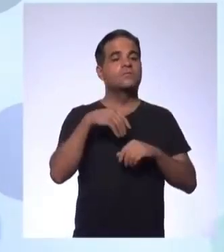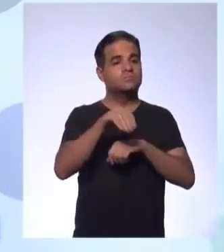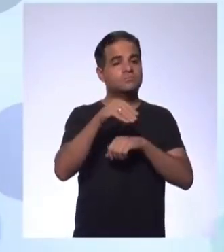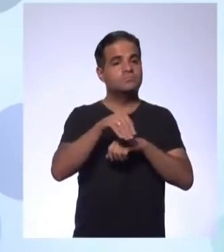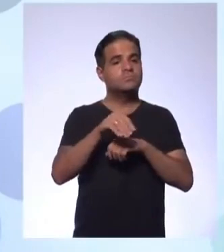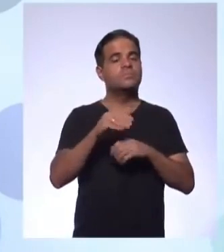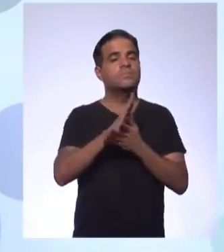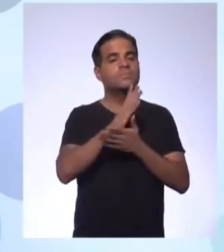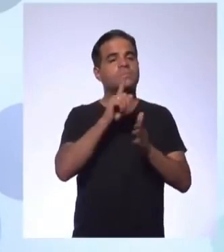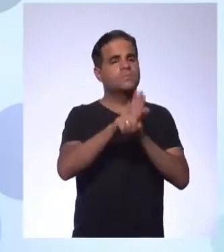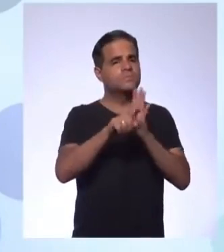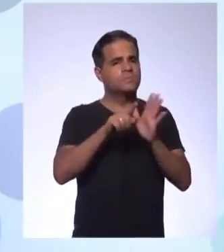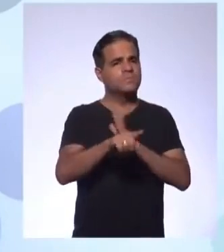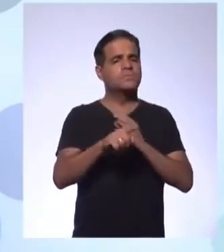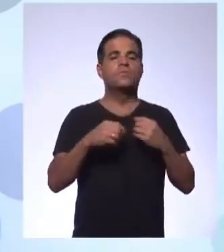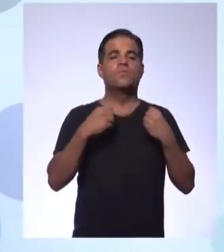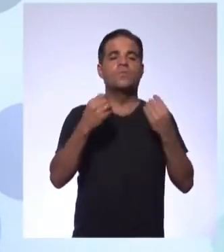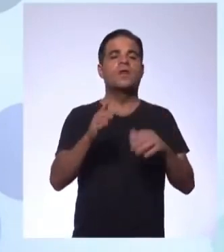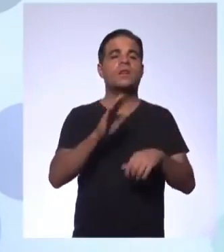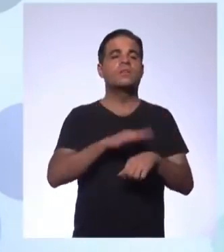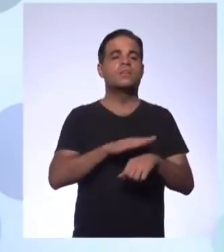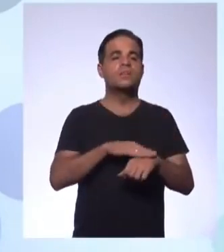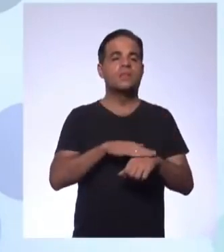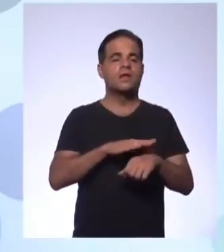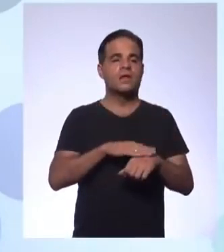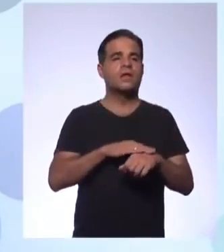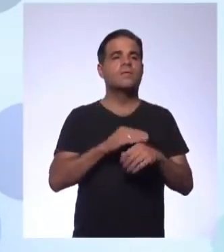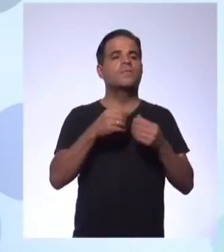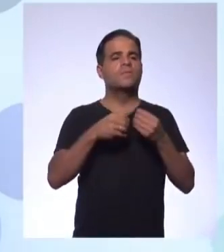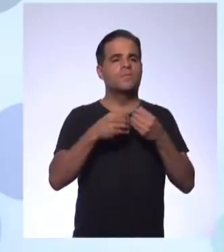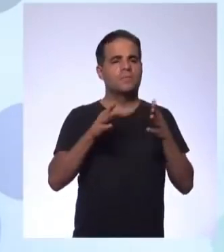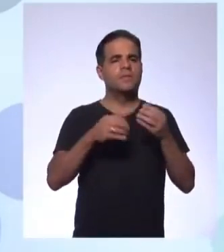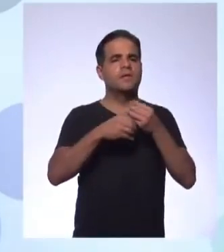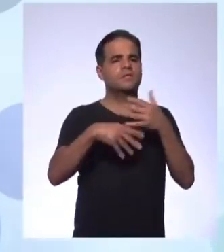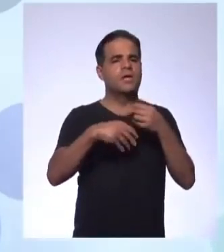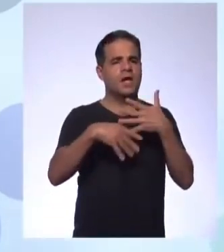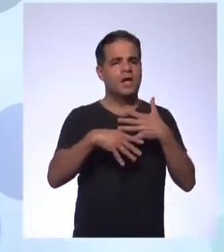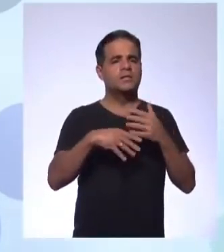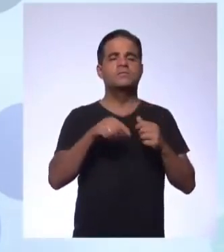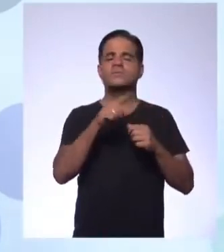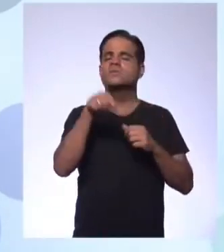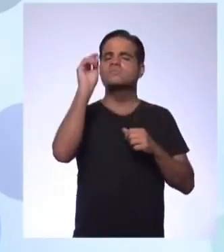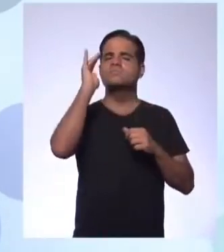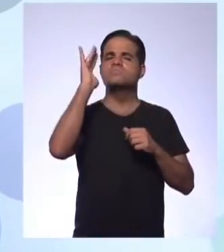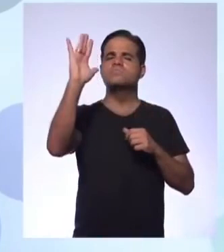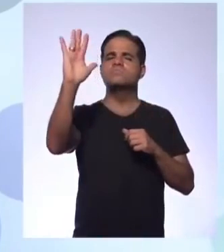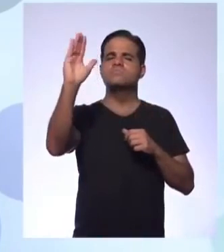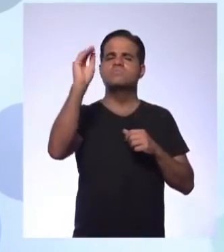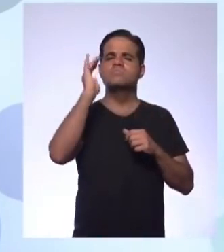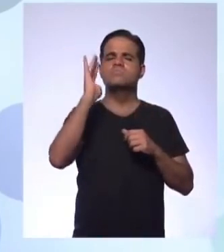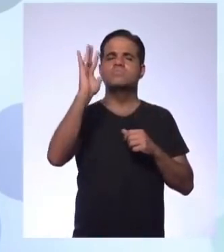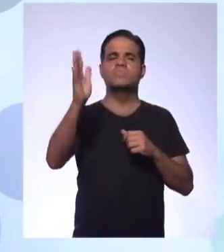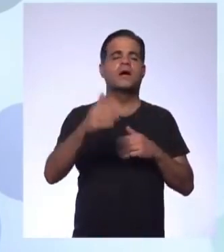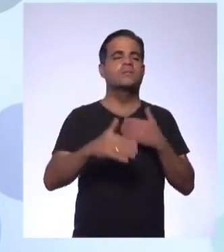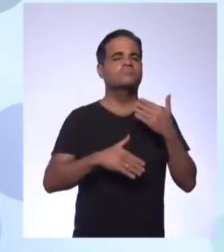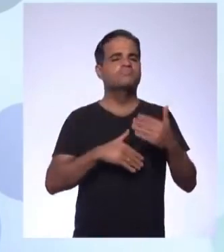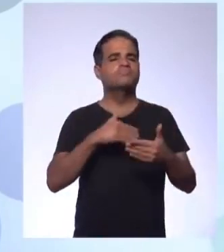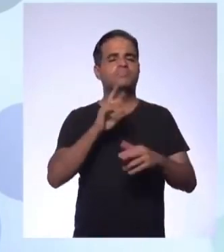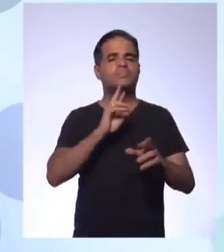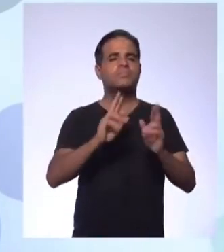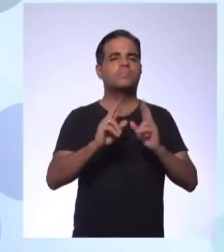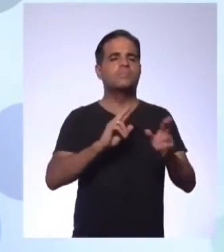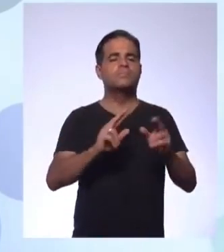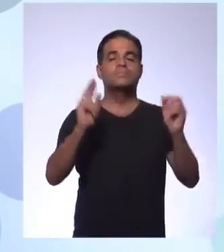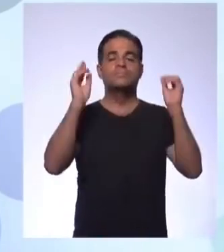para vocês algumas perguntinhas, vou dar até tempo para vocês, né, vamos abrir o chat, fechar aqui, para vocês poderem pensar, e à medida que vocês